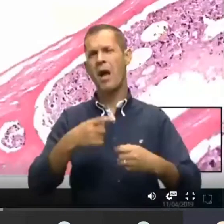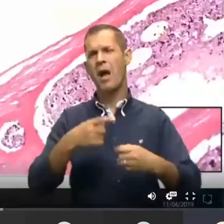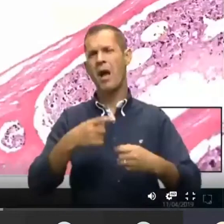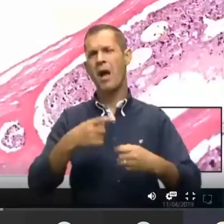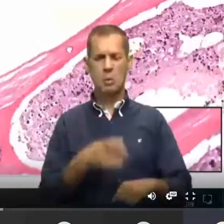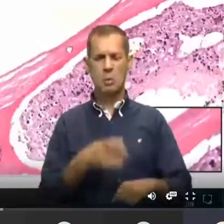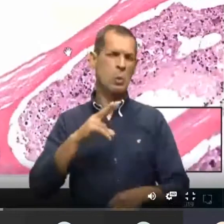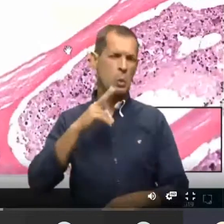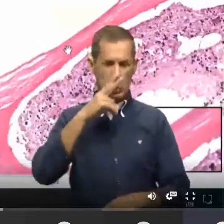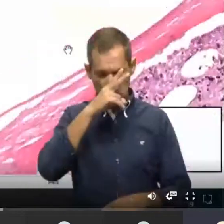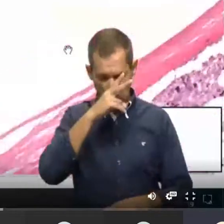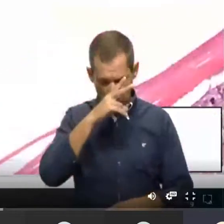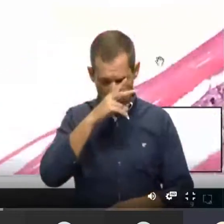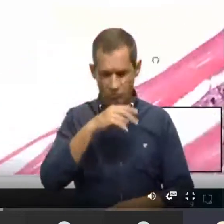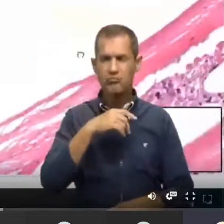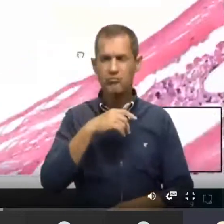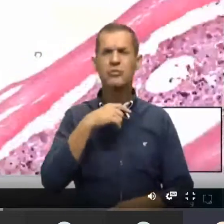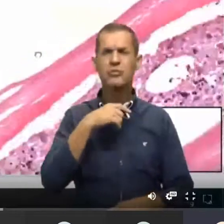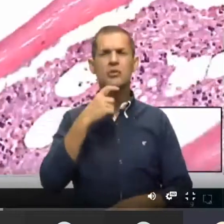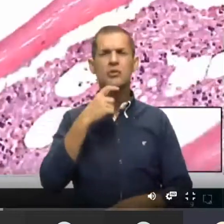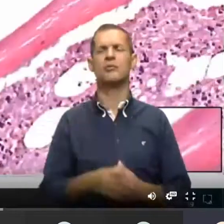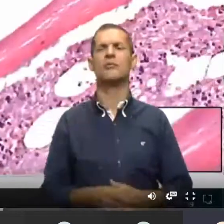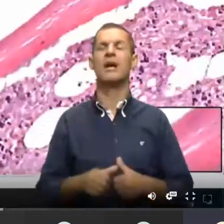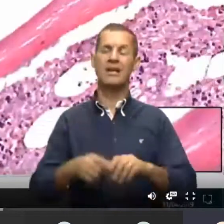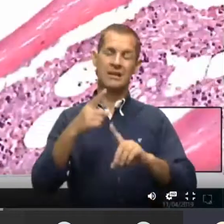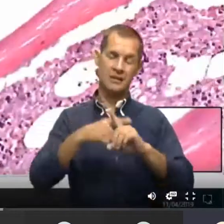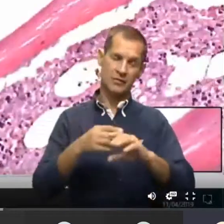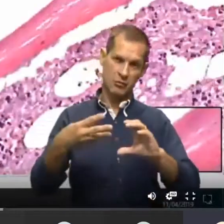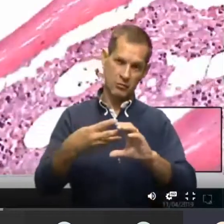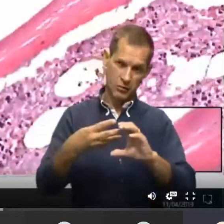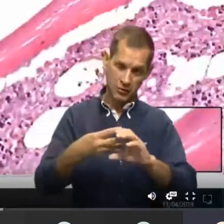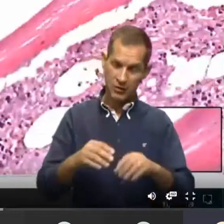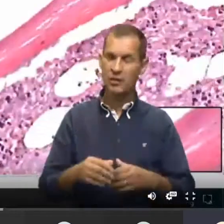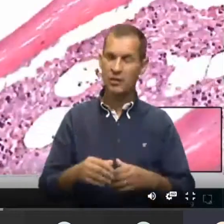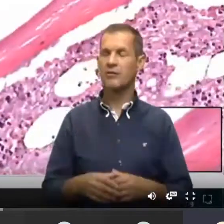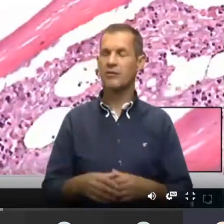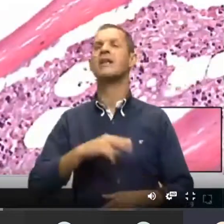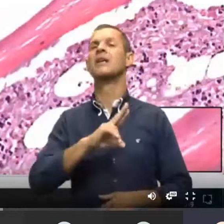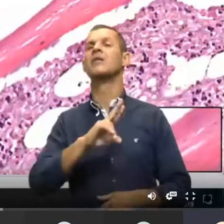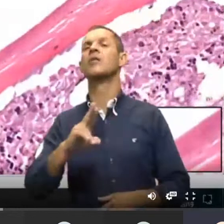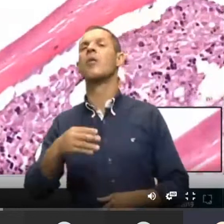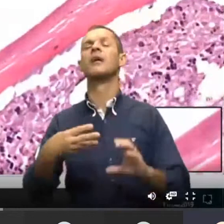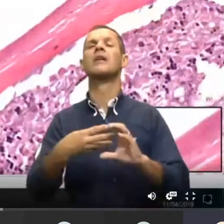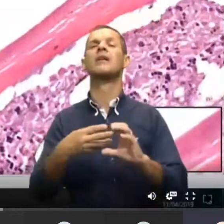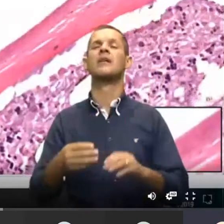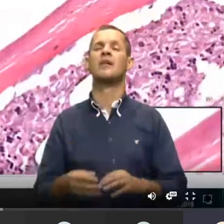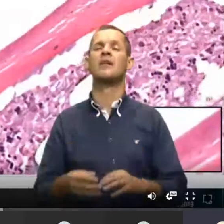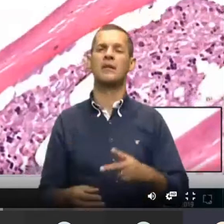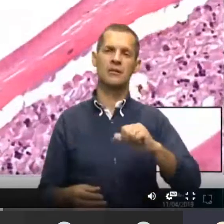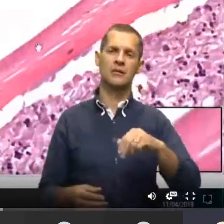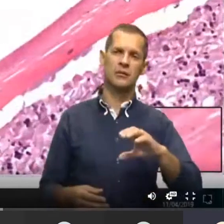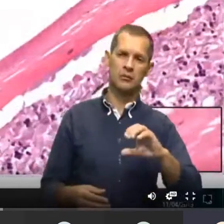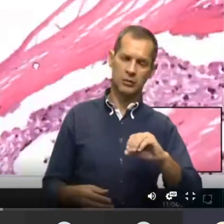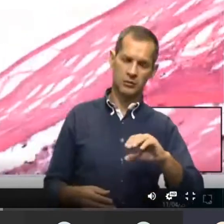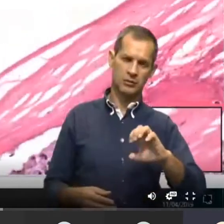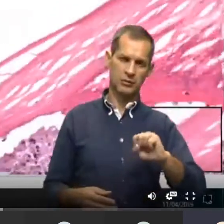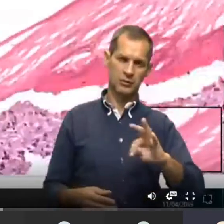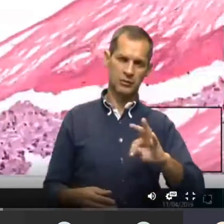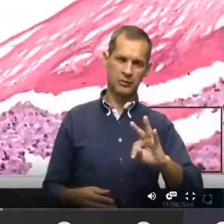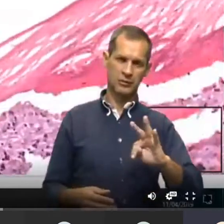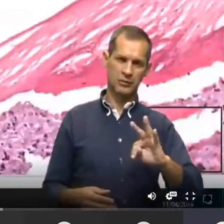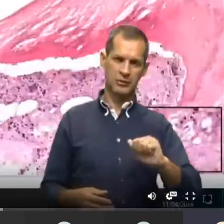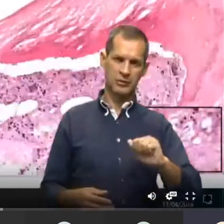mais resistente, né? Nesse caso, esse tipo celular, ele vai se chamar plano